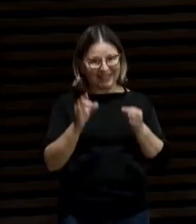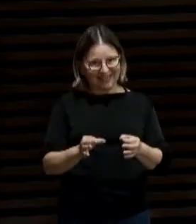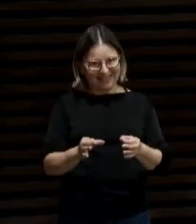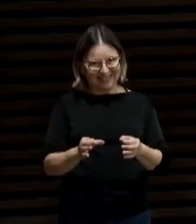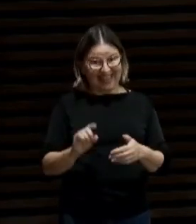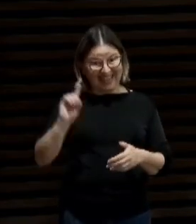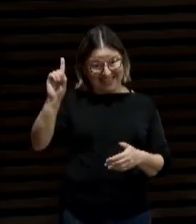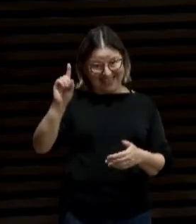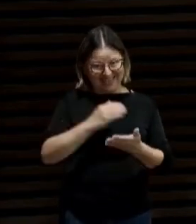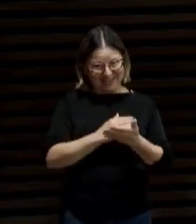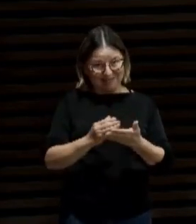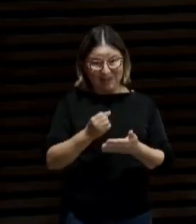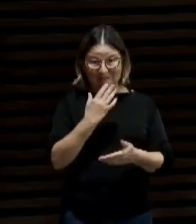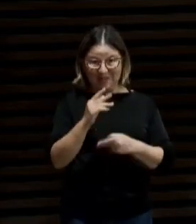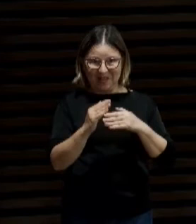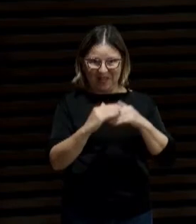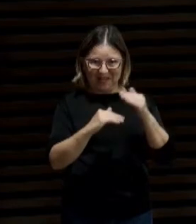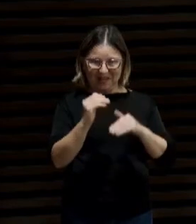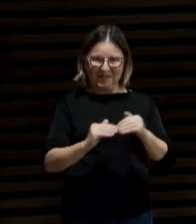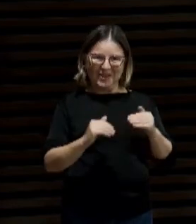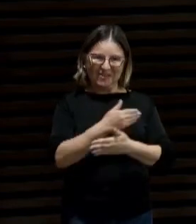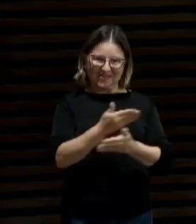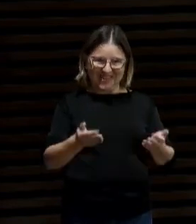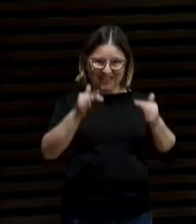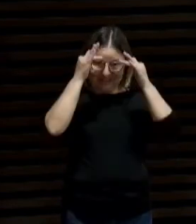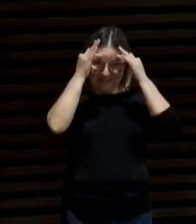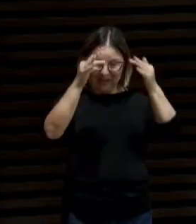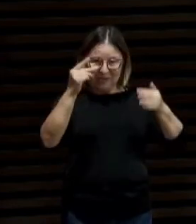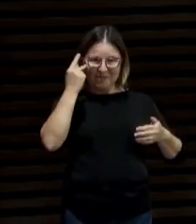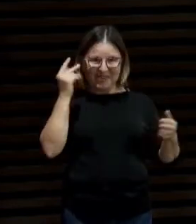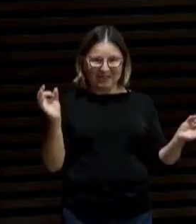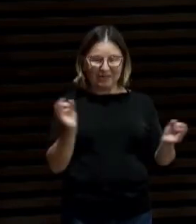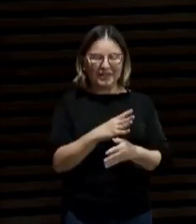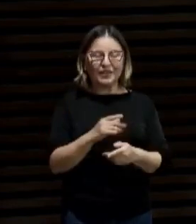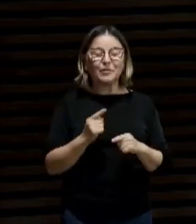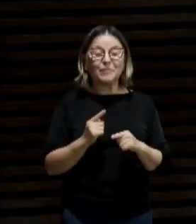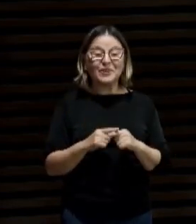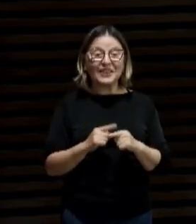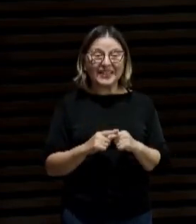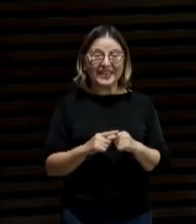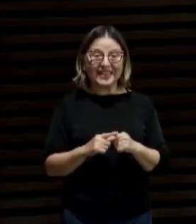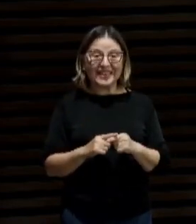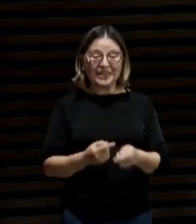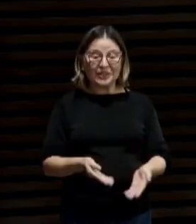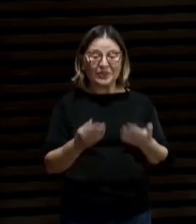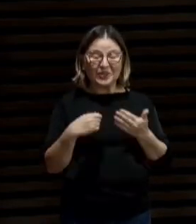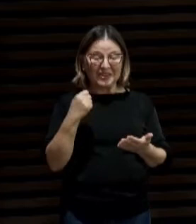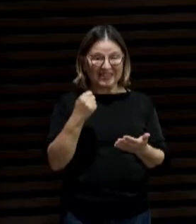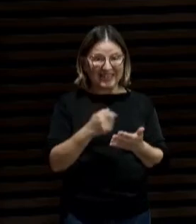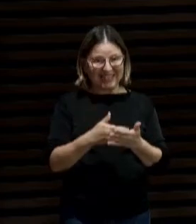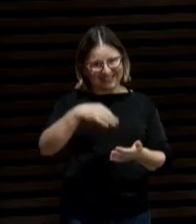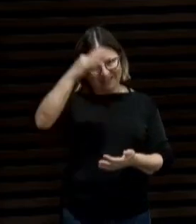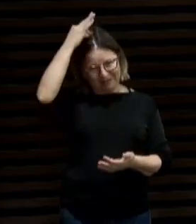para completá-la, até o dia de Cristo Jesus. Por que ele é fiel? Porque ele colocou o penhor do Espírito em nós.